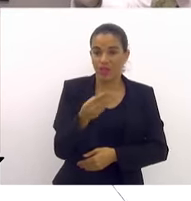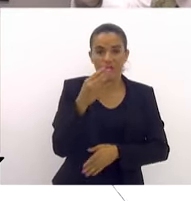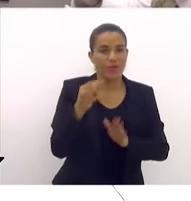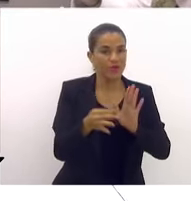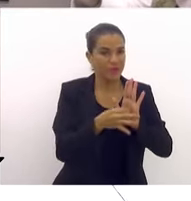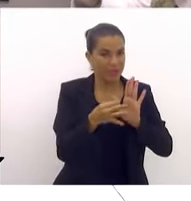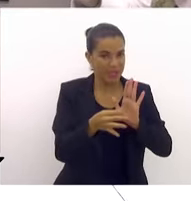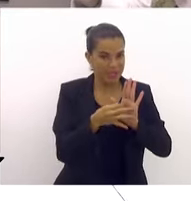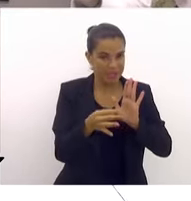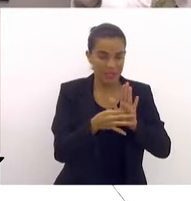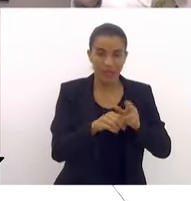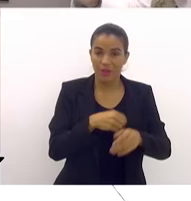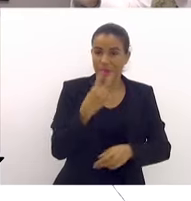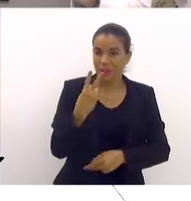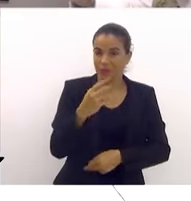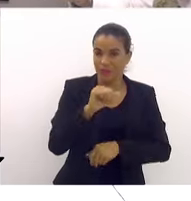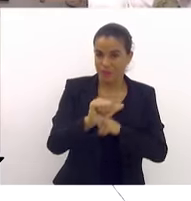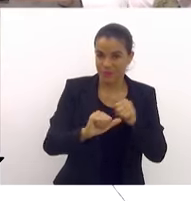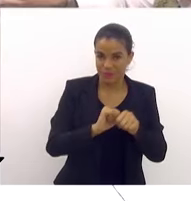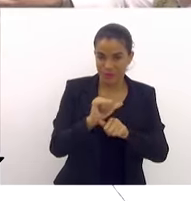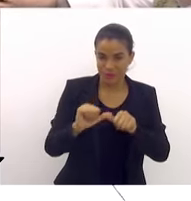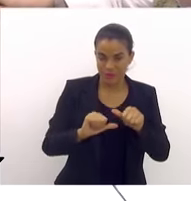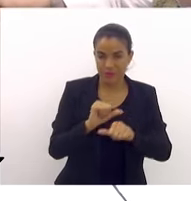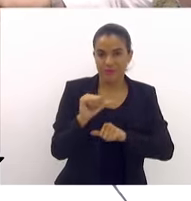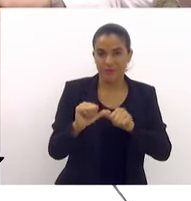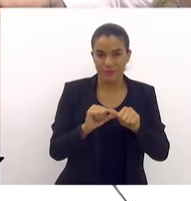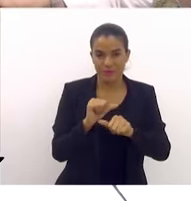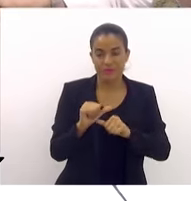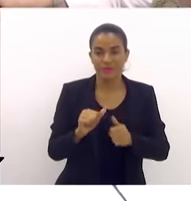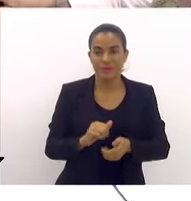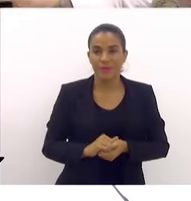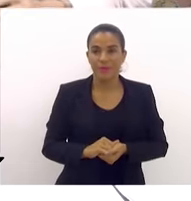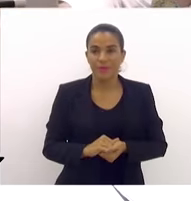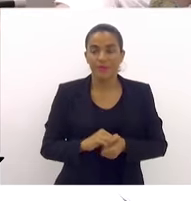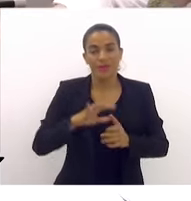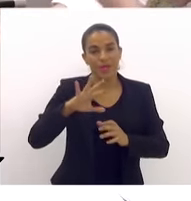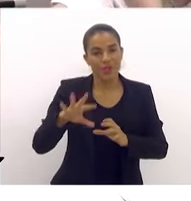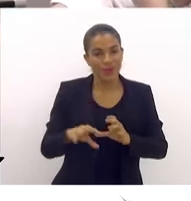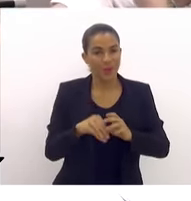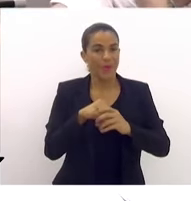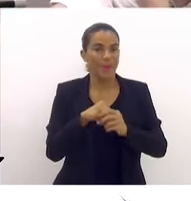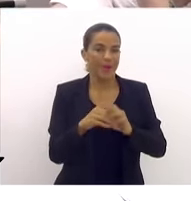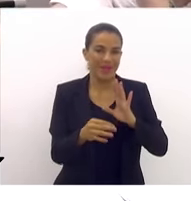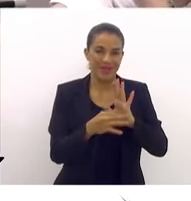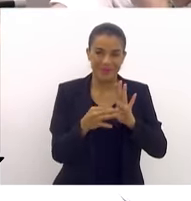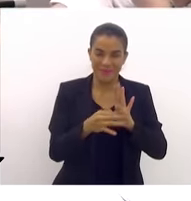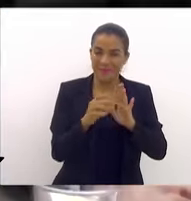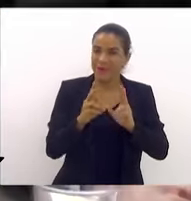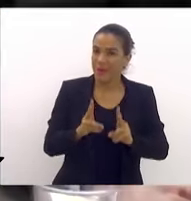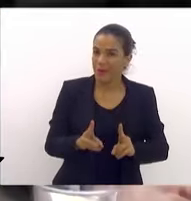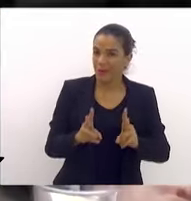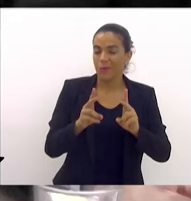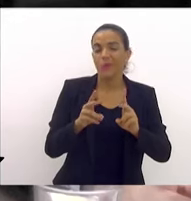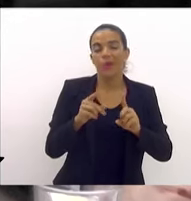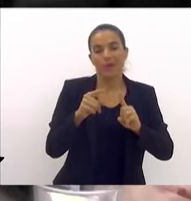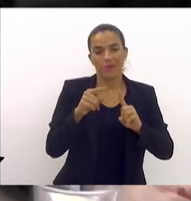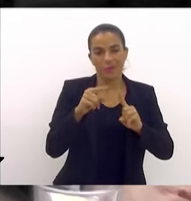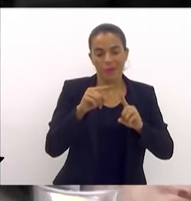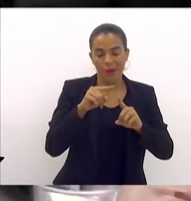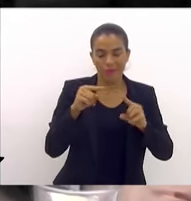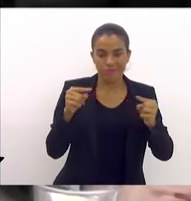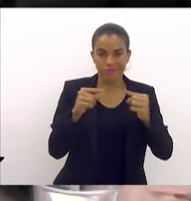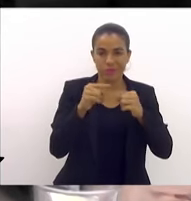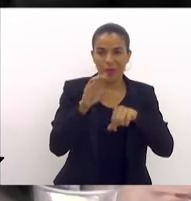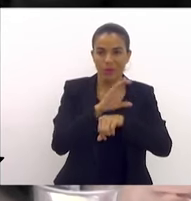Novo parecer do... Com duas modificações. Modificações incorporadas ao parecer. Continua como constitucionalidade com emendas, uma